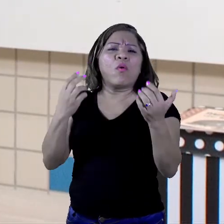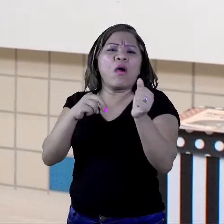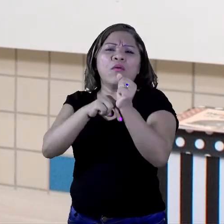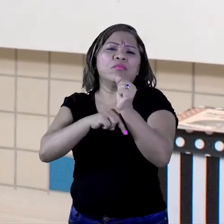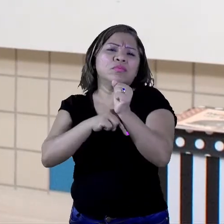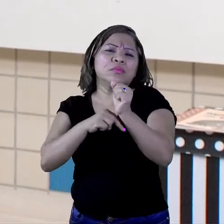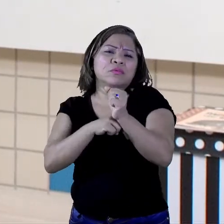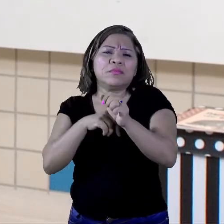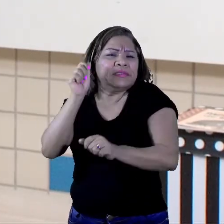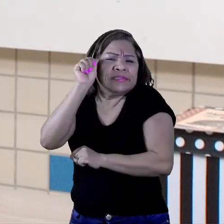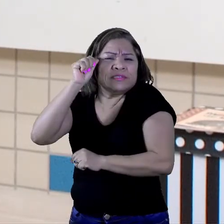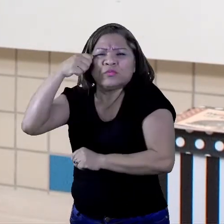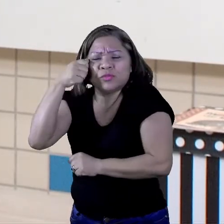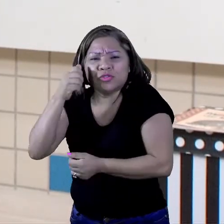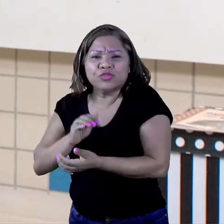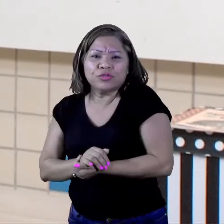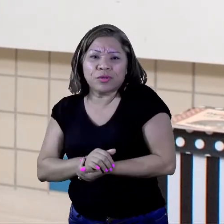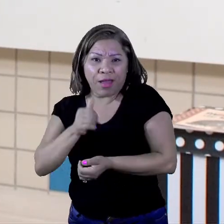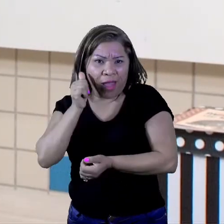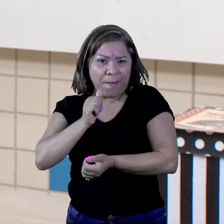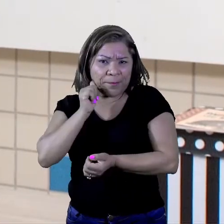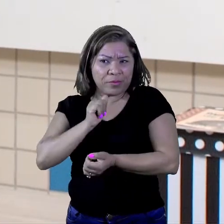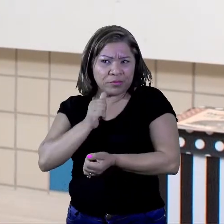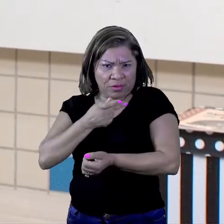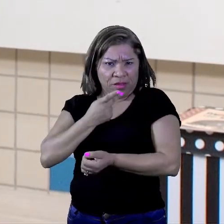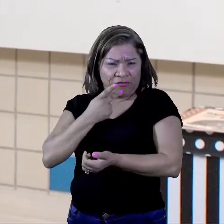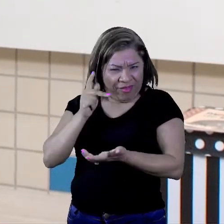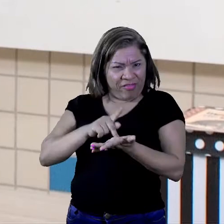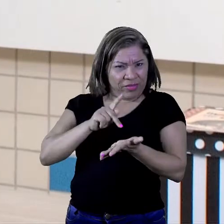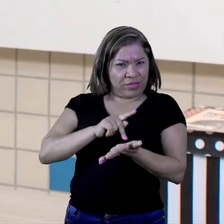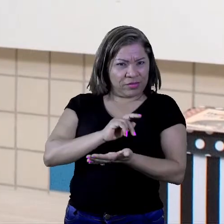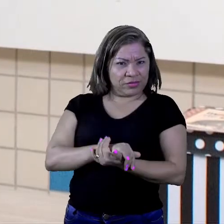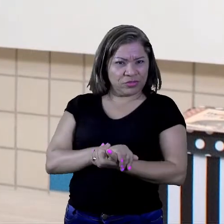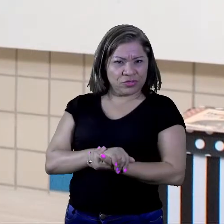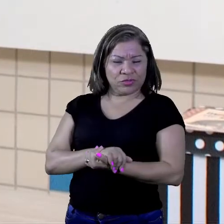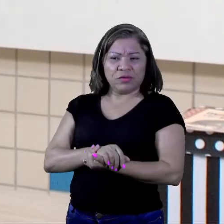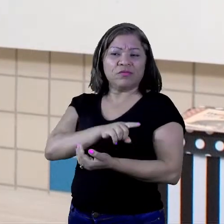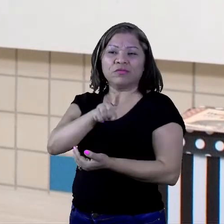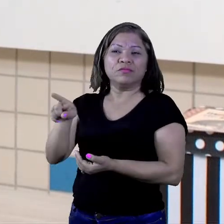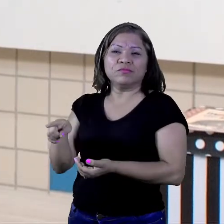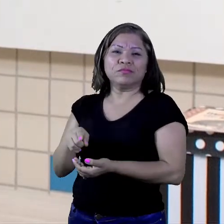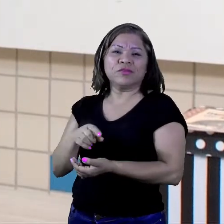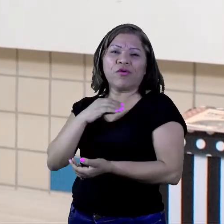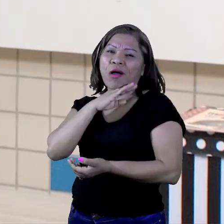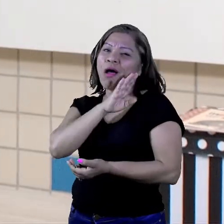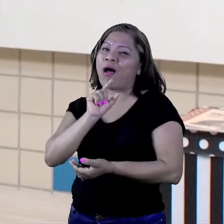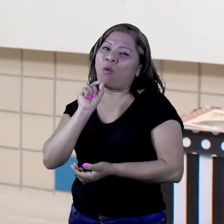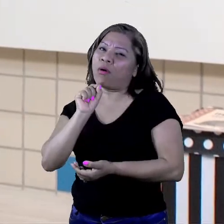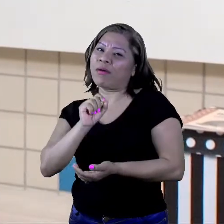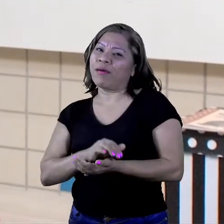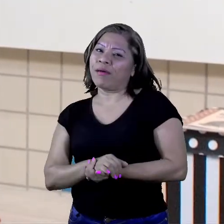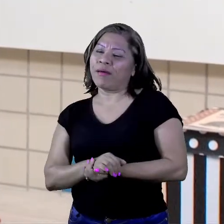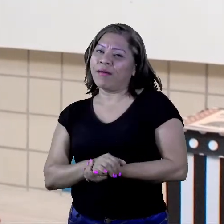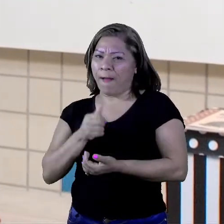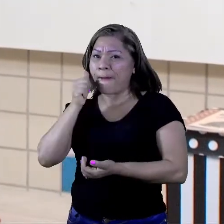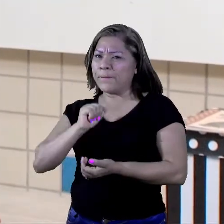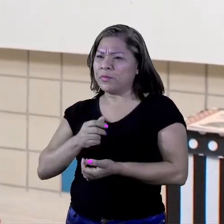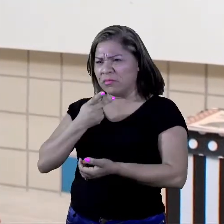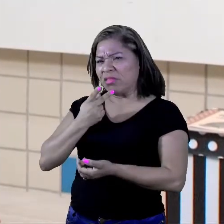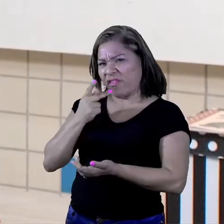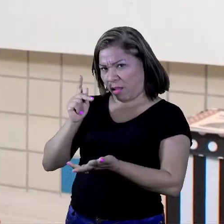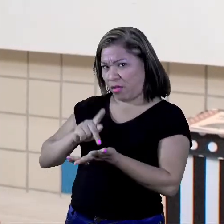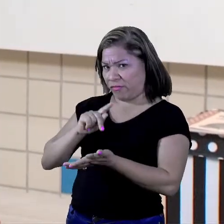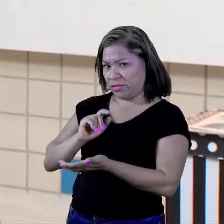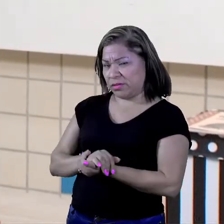tão pretinha? A menina te diz a verdade? Por quê? O que vocês acham? A menina contou a verdade para o coelhinho? Por que